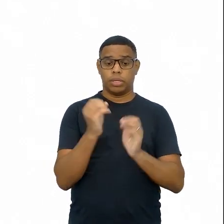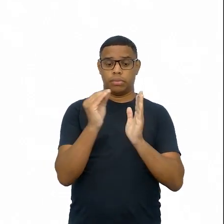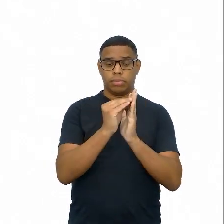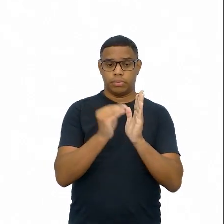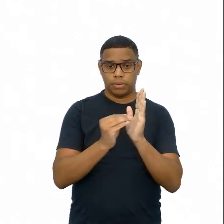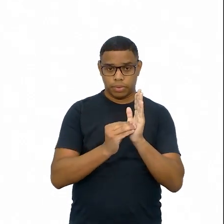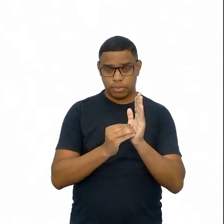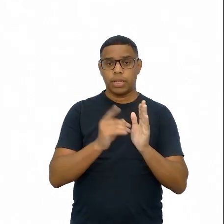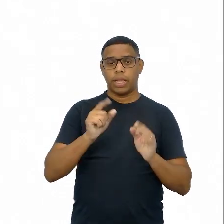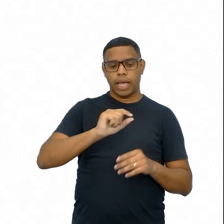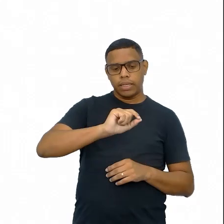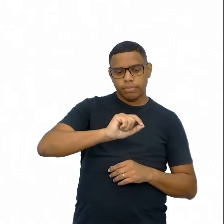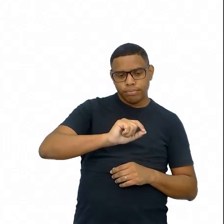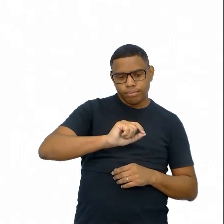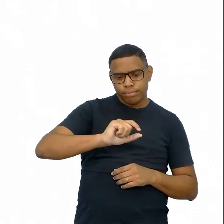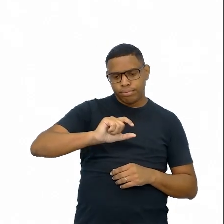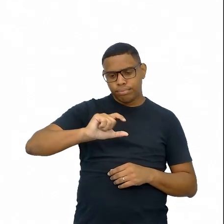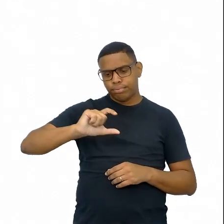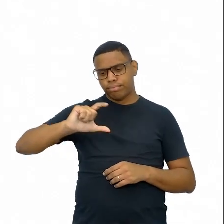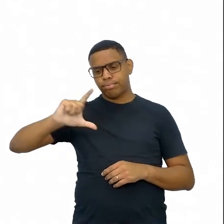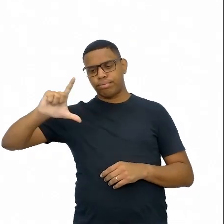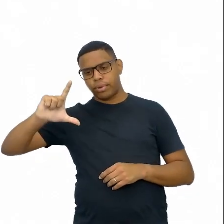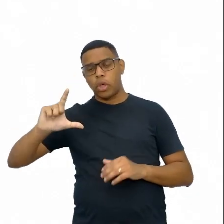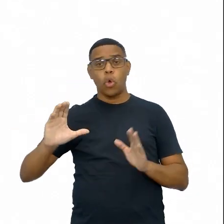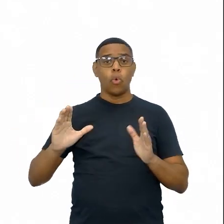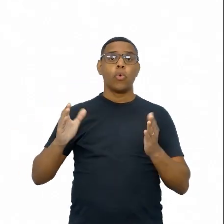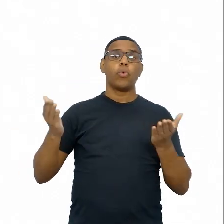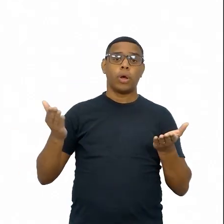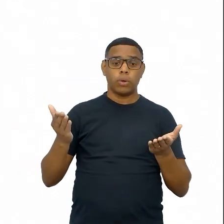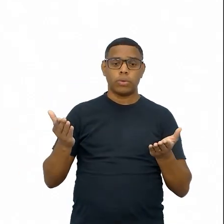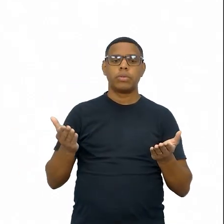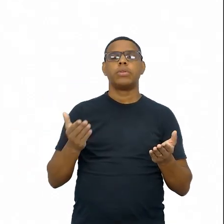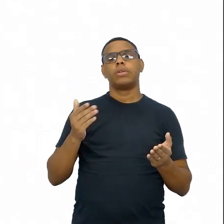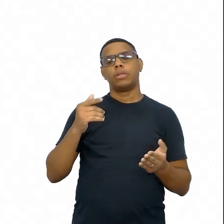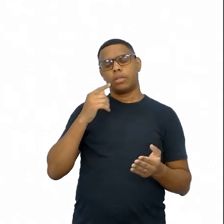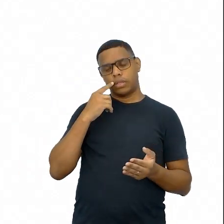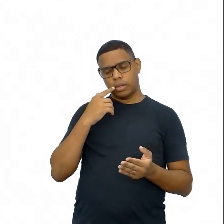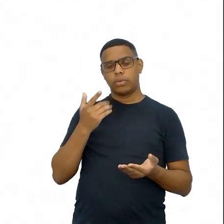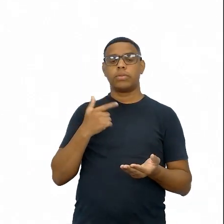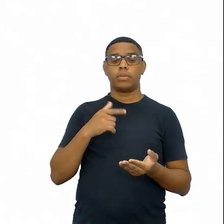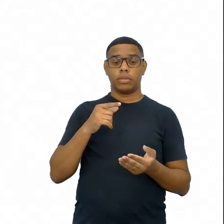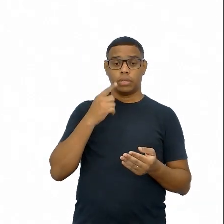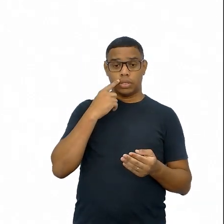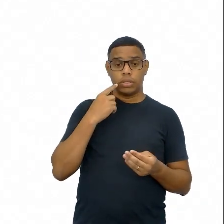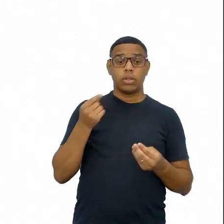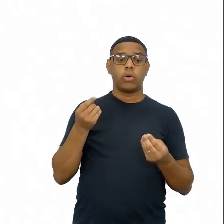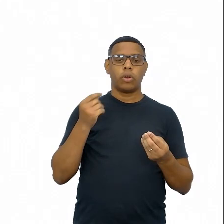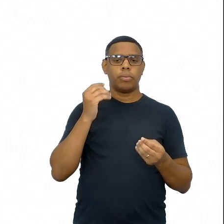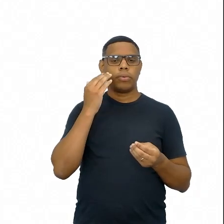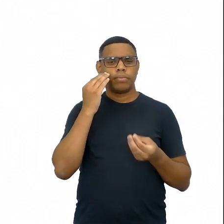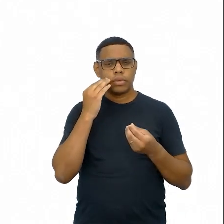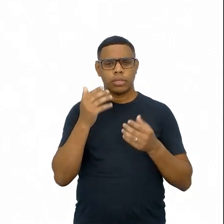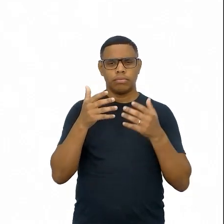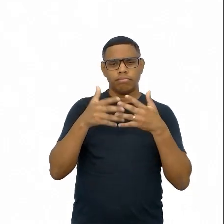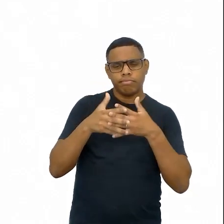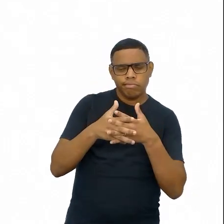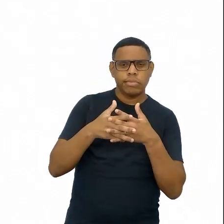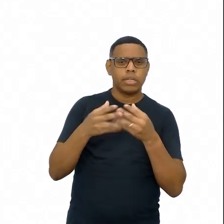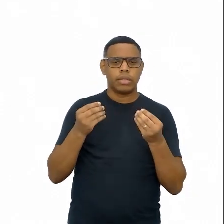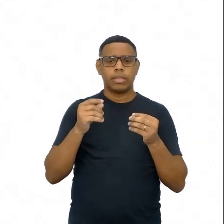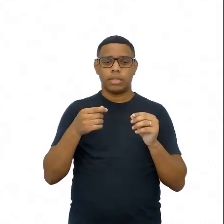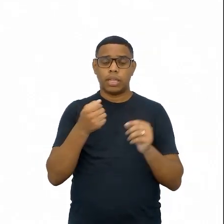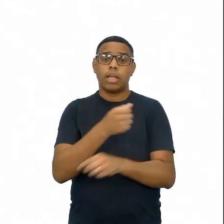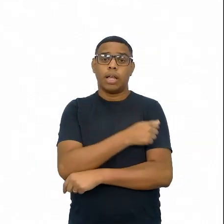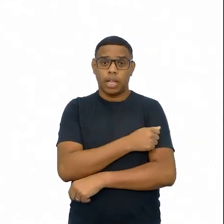ordem crescente, para que eles possam localizar. Então, com essas alternativas, fica difícil compreender o que os estudantes